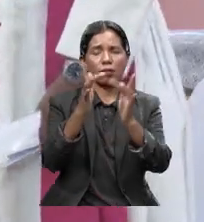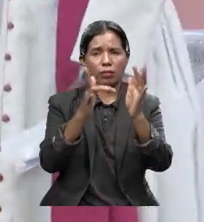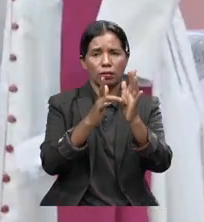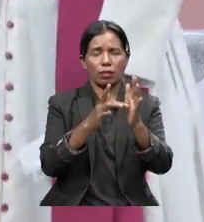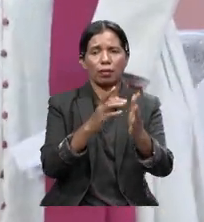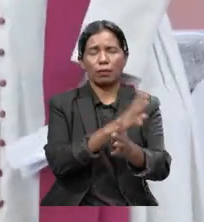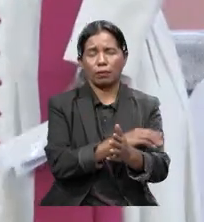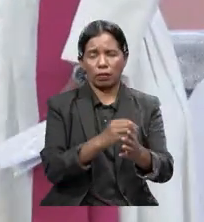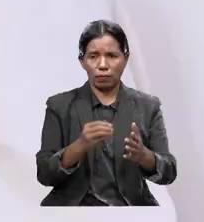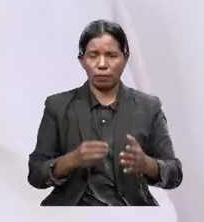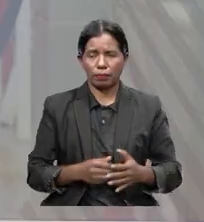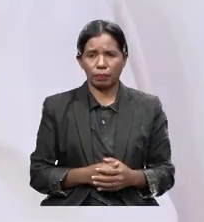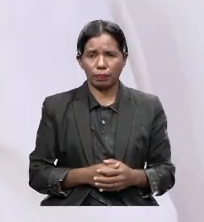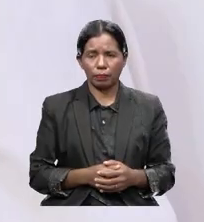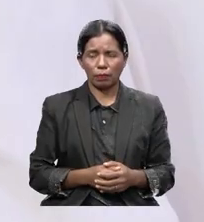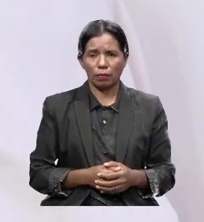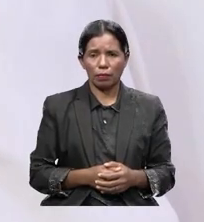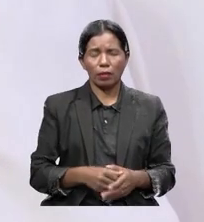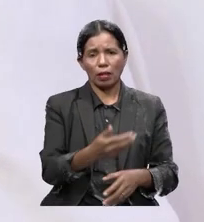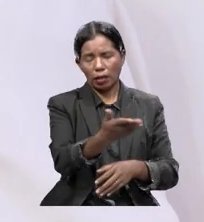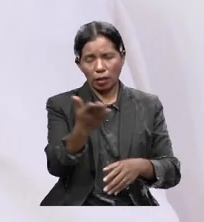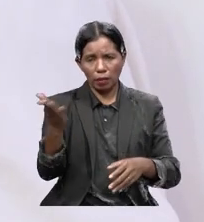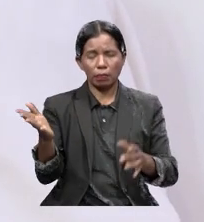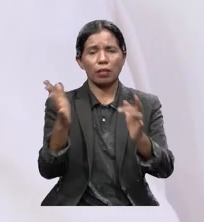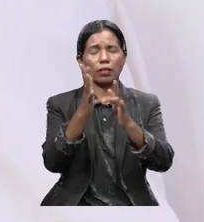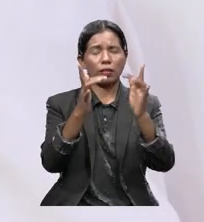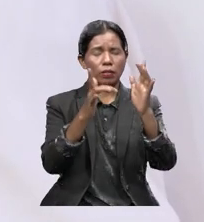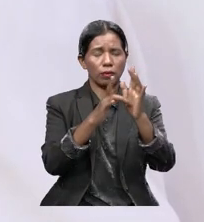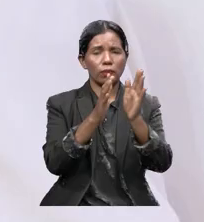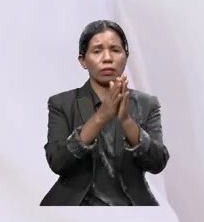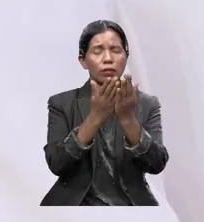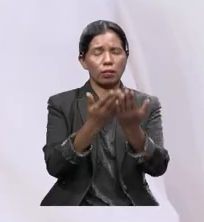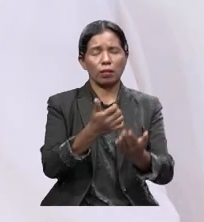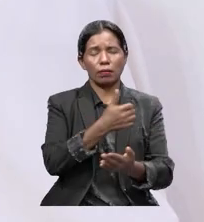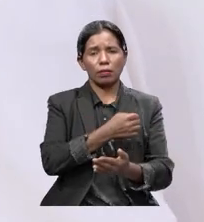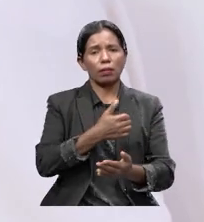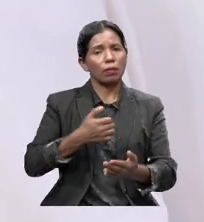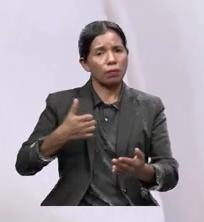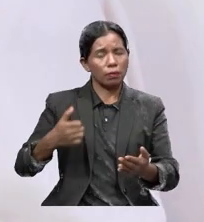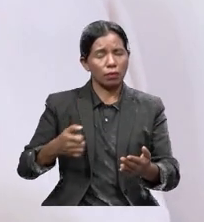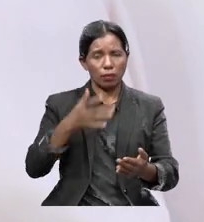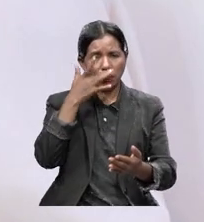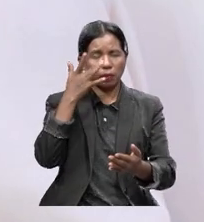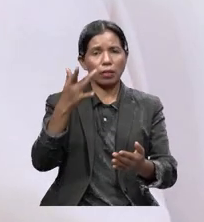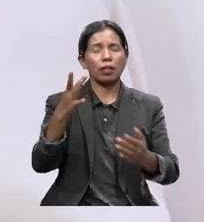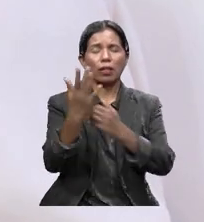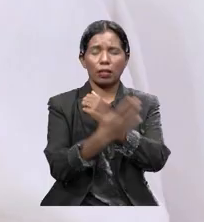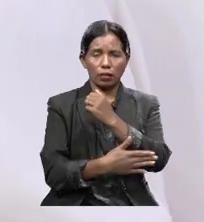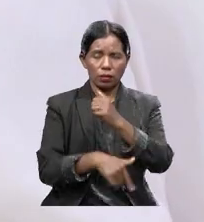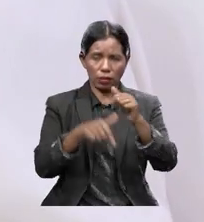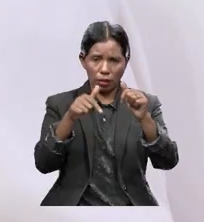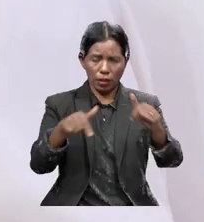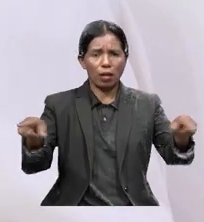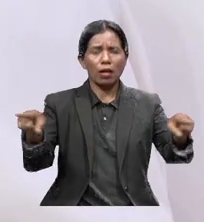que significa? Dimi, ma che evangelio ne perfumo cammina morin e raida ne.